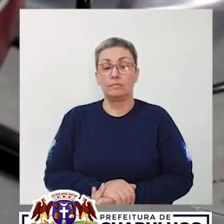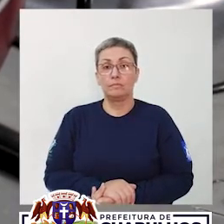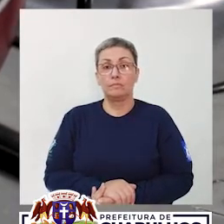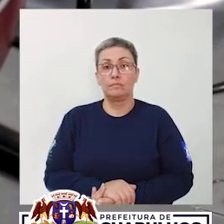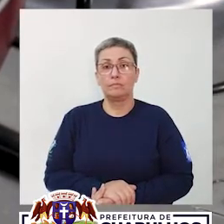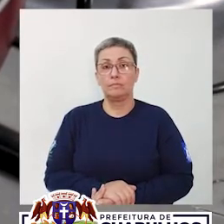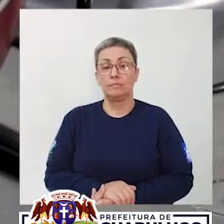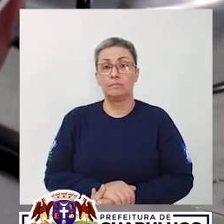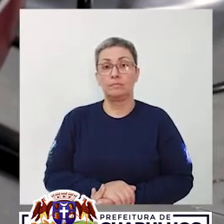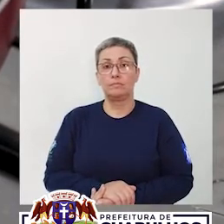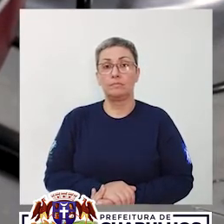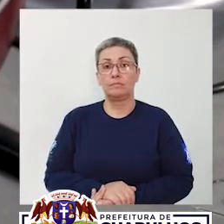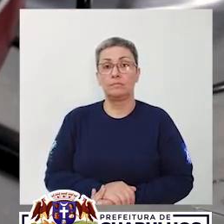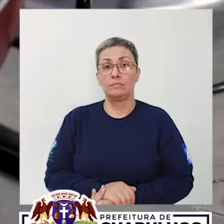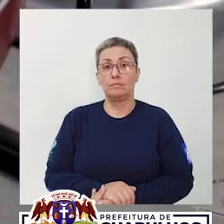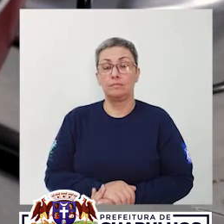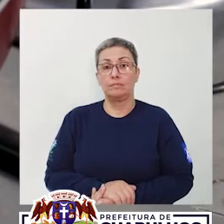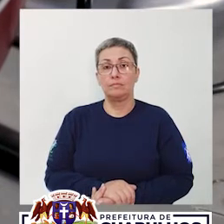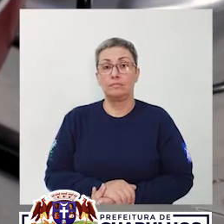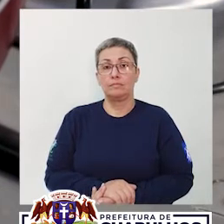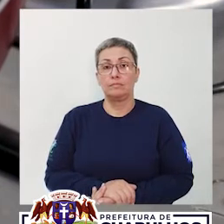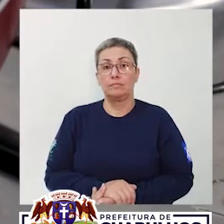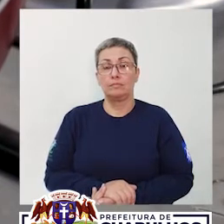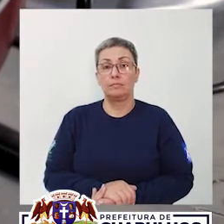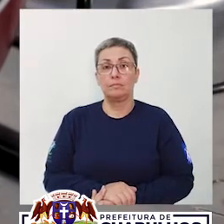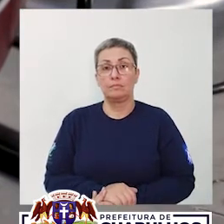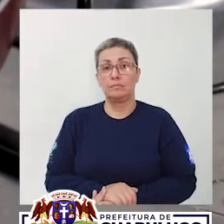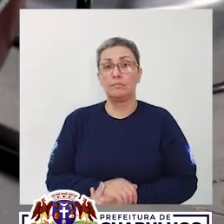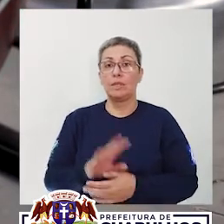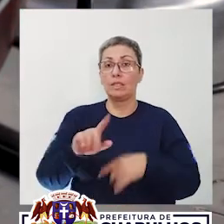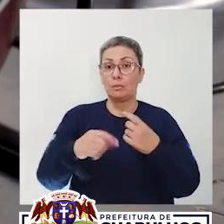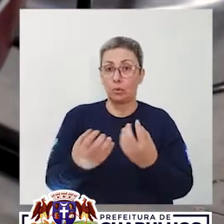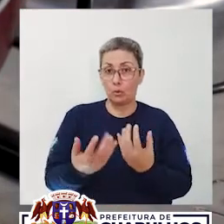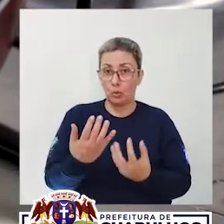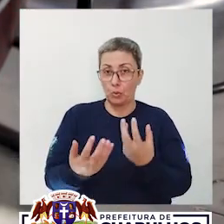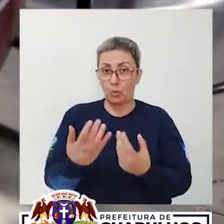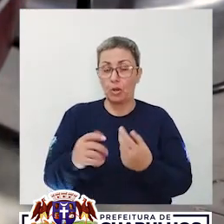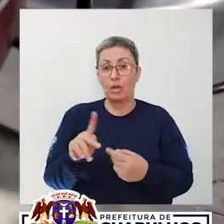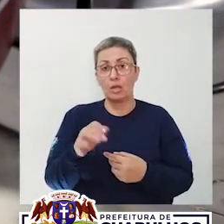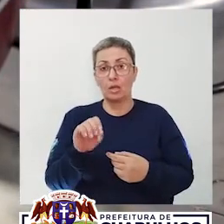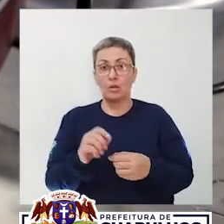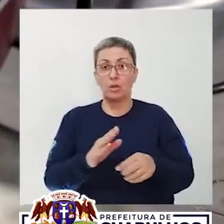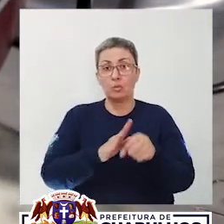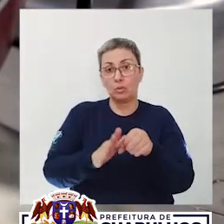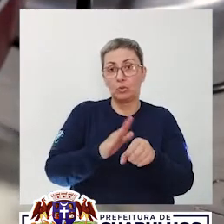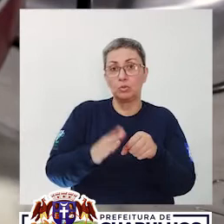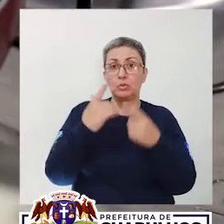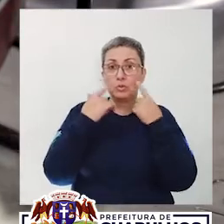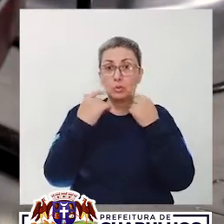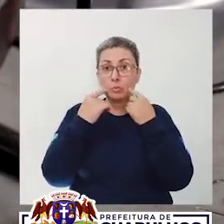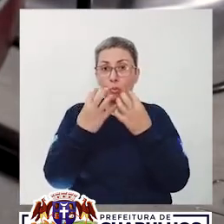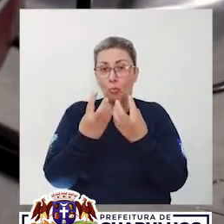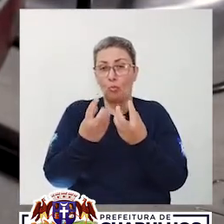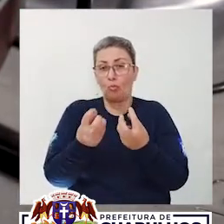Por Depois que der uma fritadinha no alho, aí você coloca a